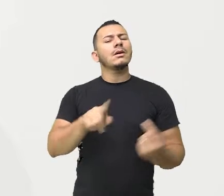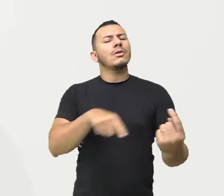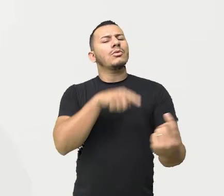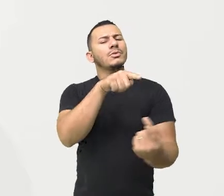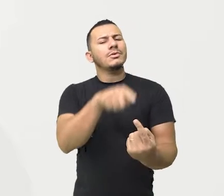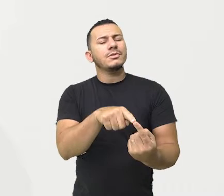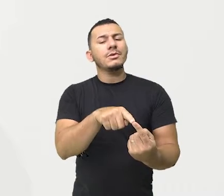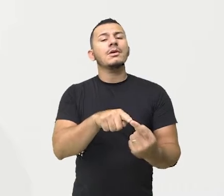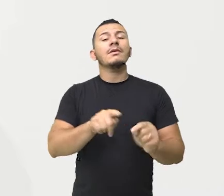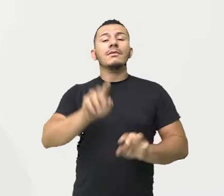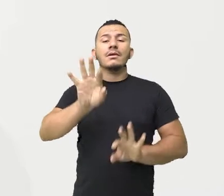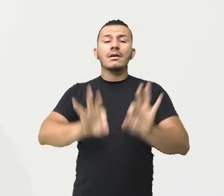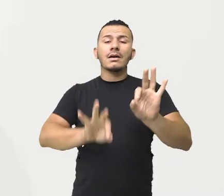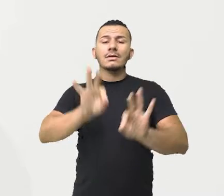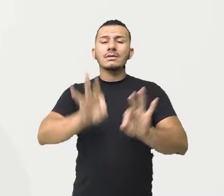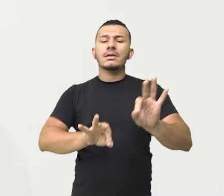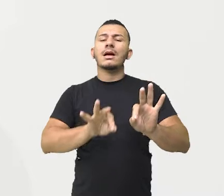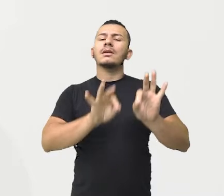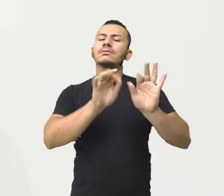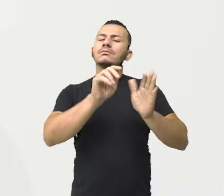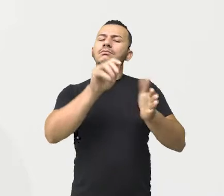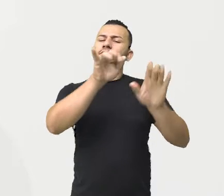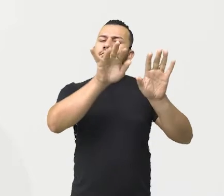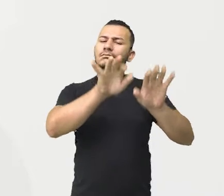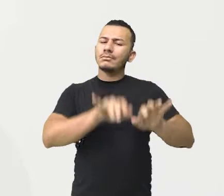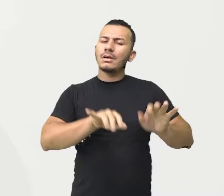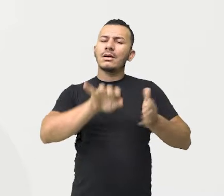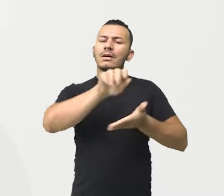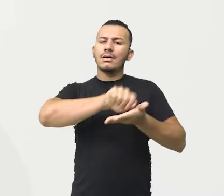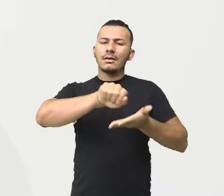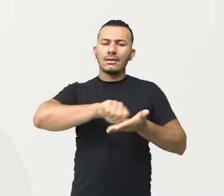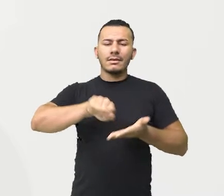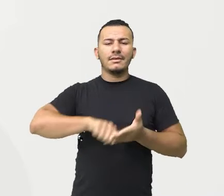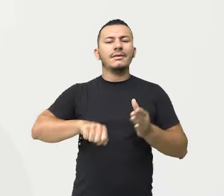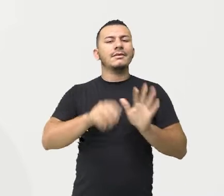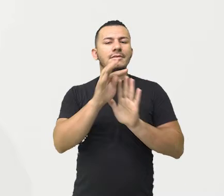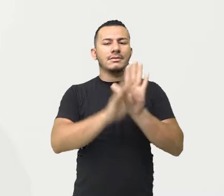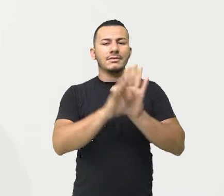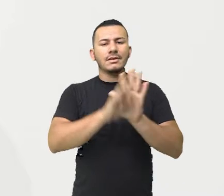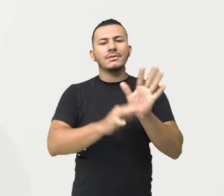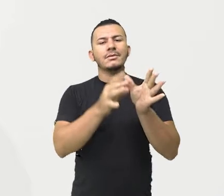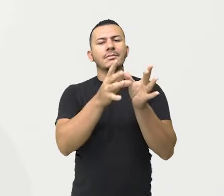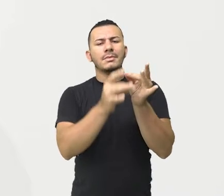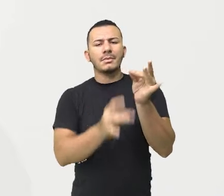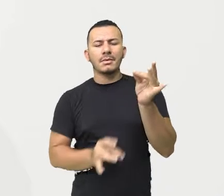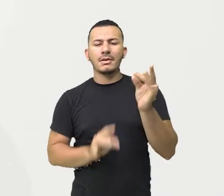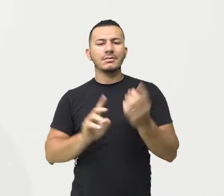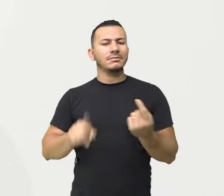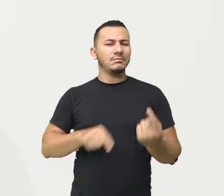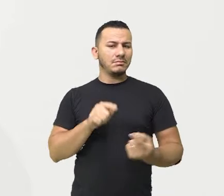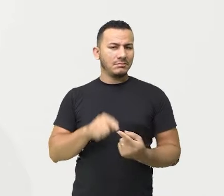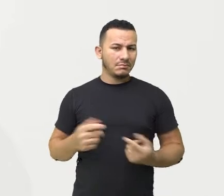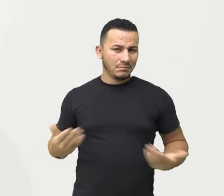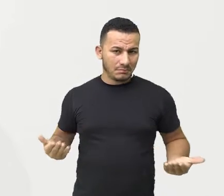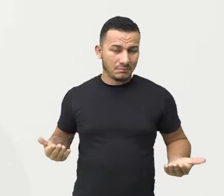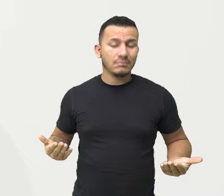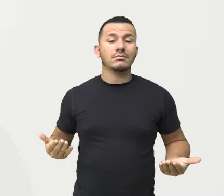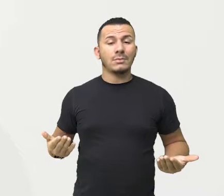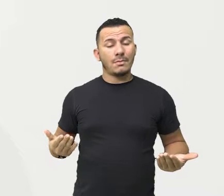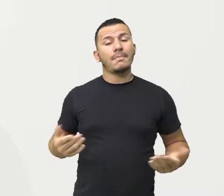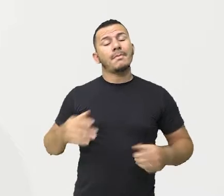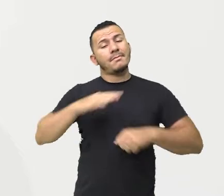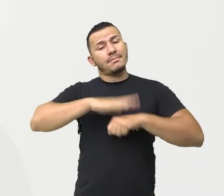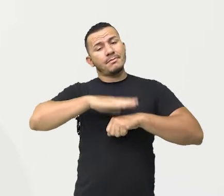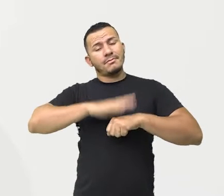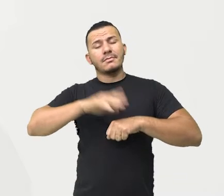se fazer um texto descritivo? Para que eu faço um texto descritivo? O objetivo de quem